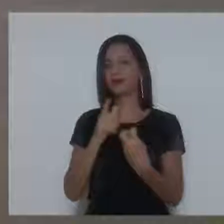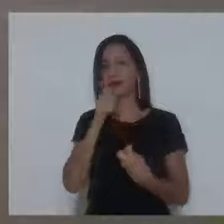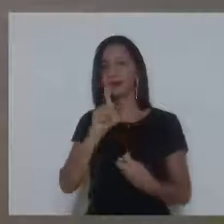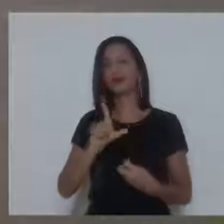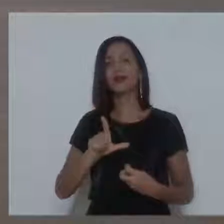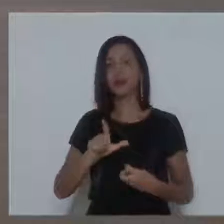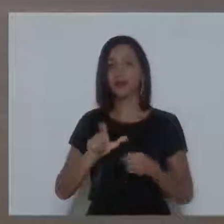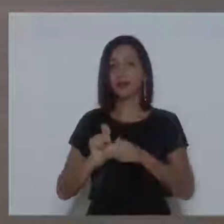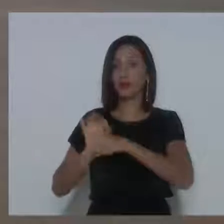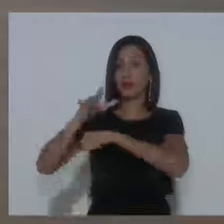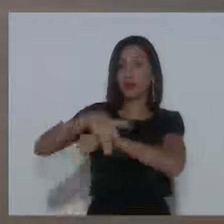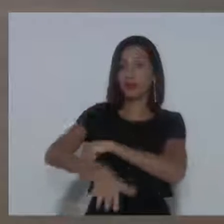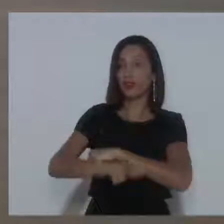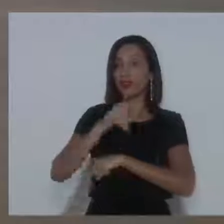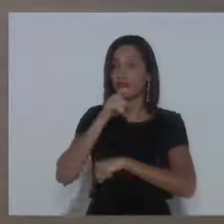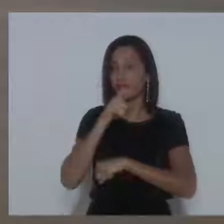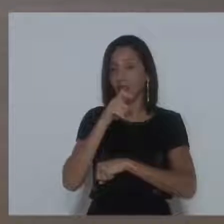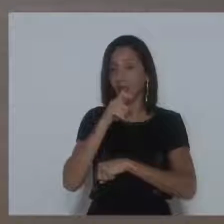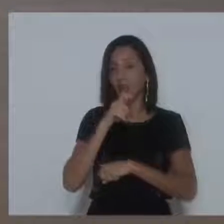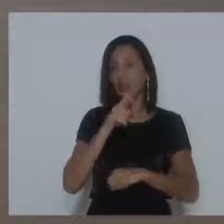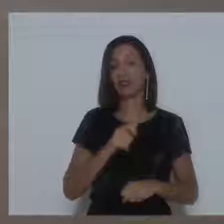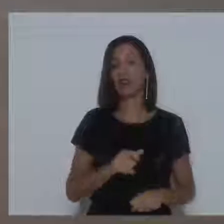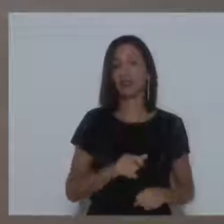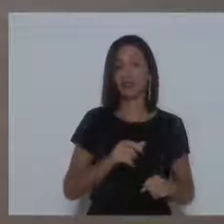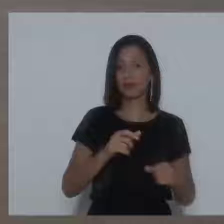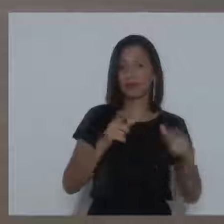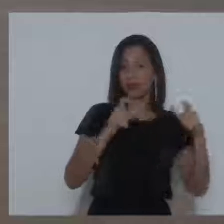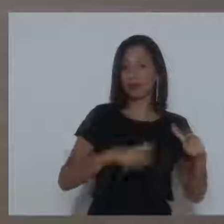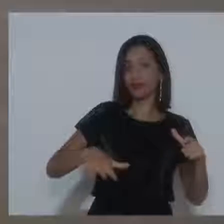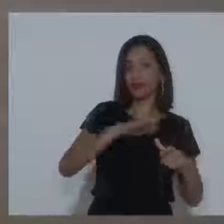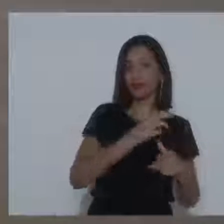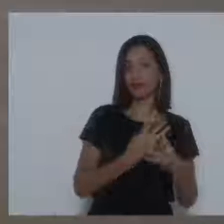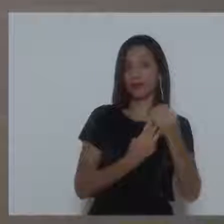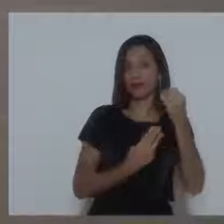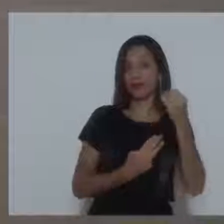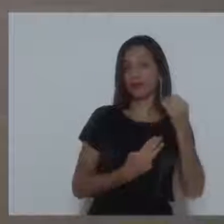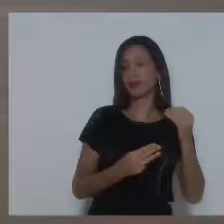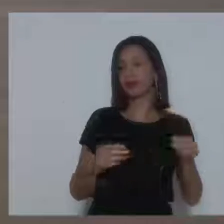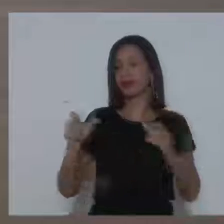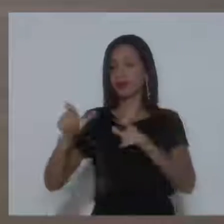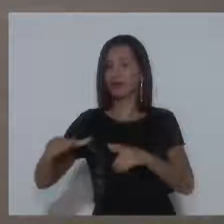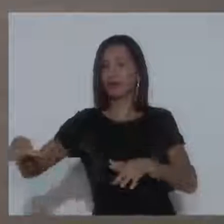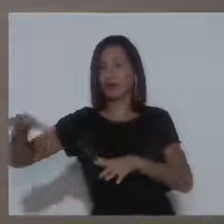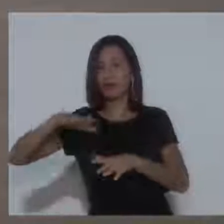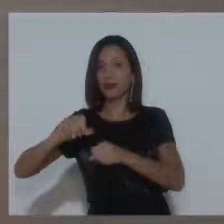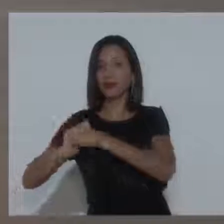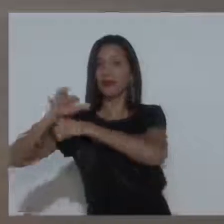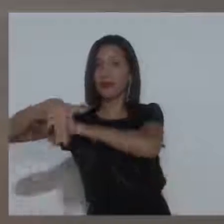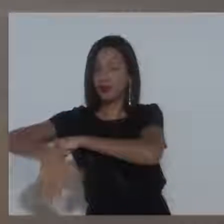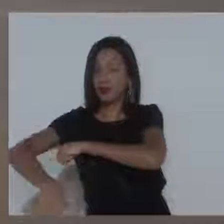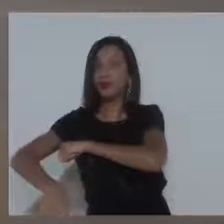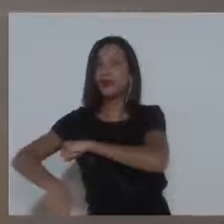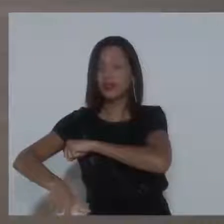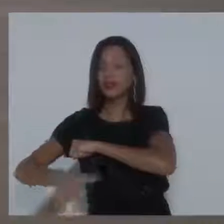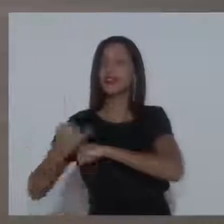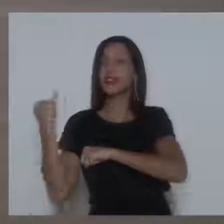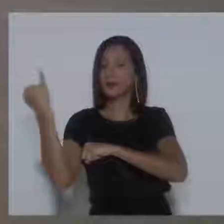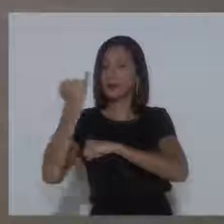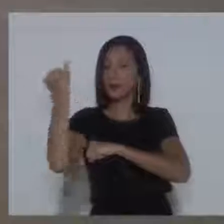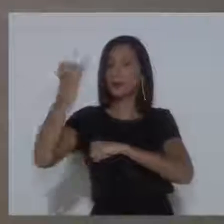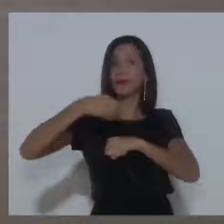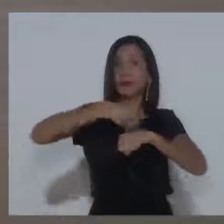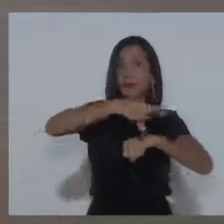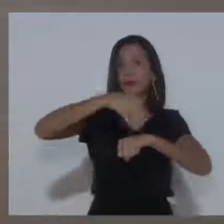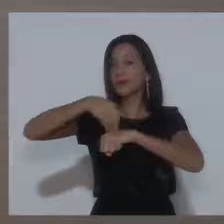na região da Capela, tentar fazer outra represa aqui também na região da Cachoeira. É algo importante que nós vamos ter que passar, essa